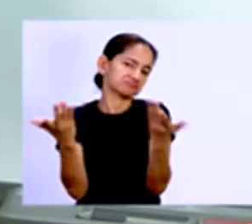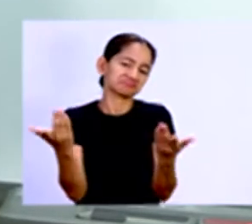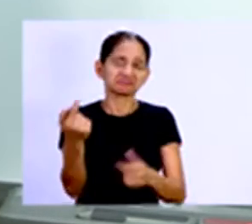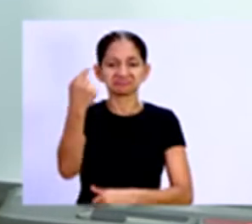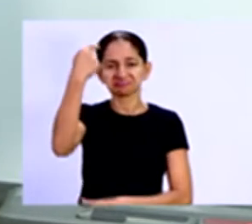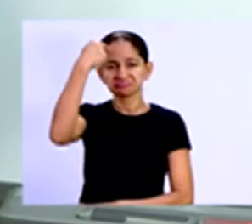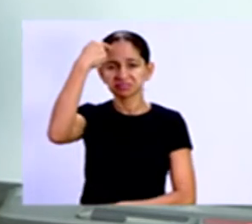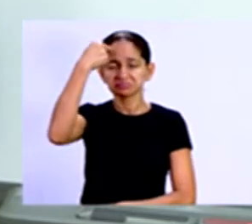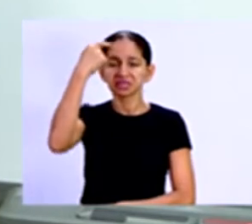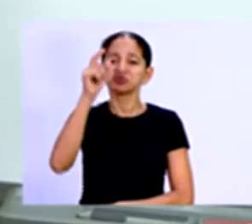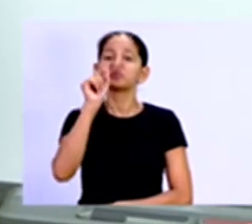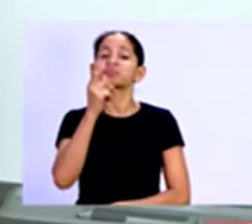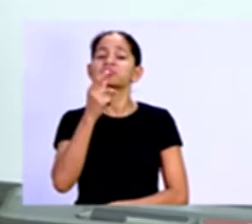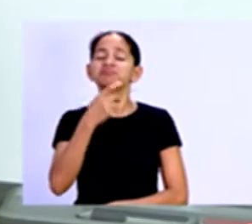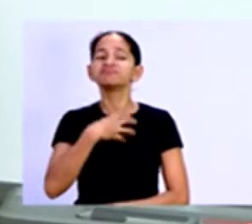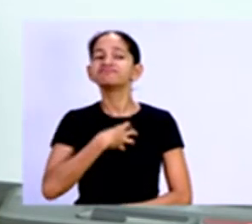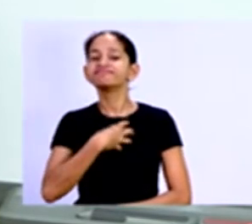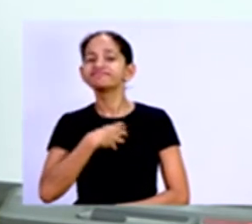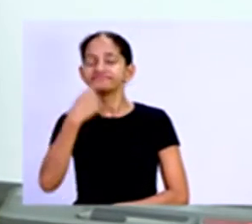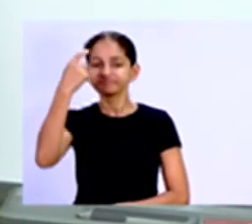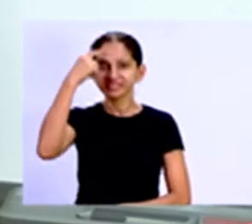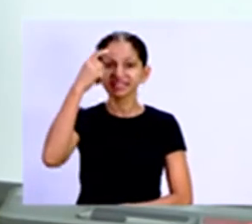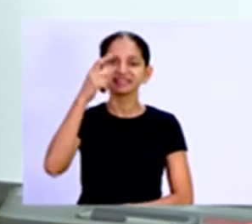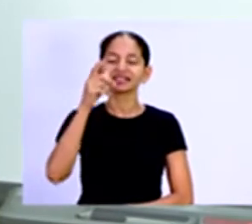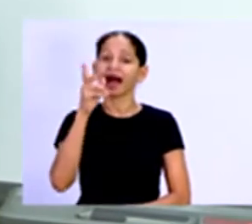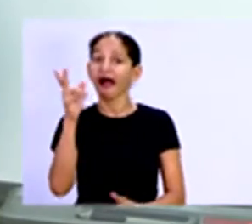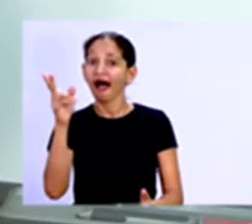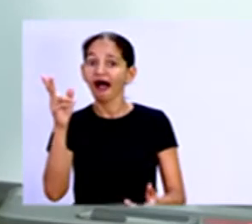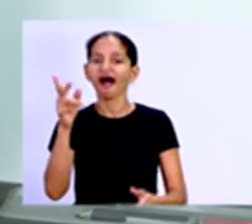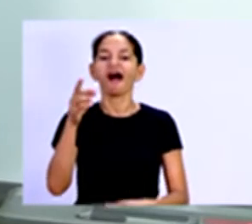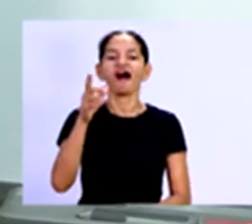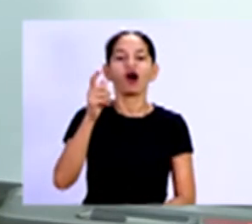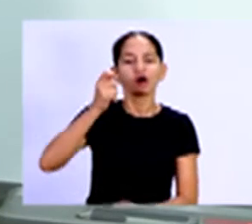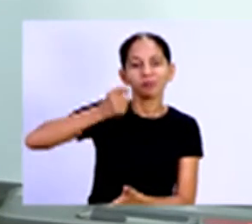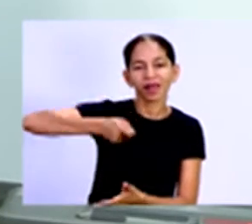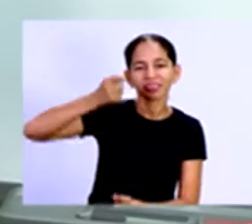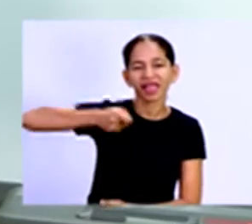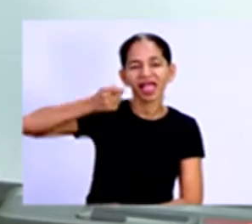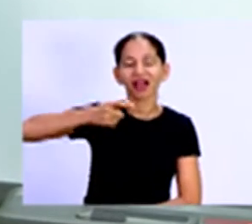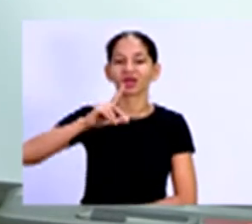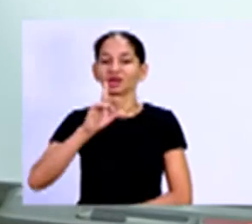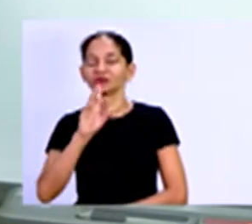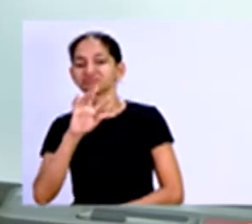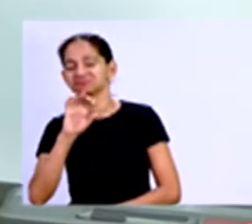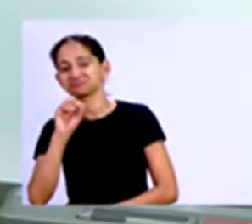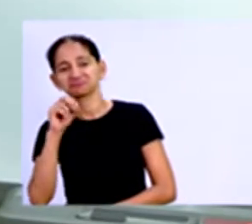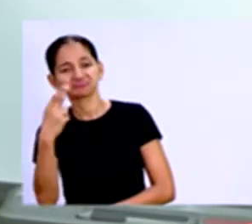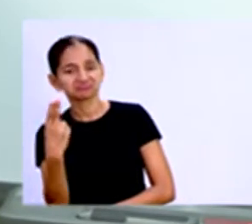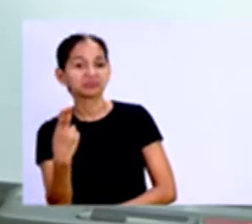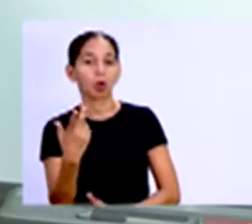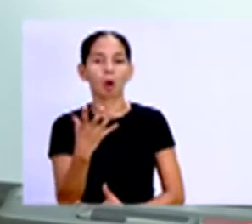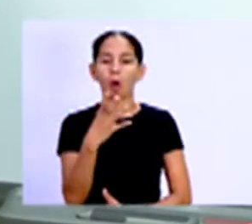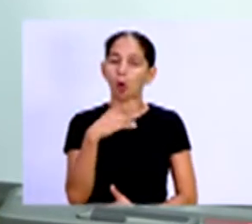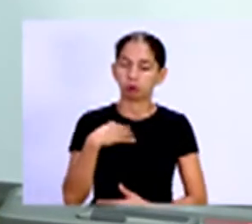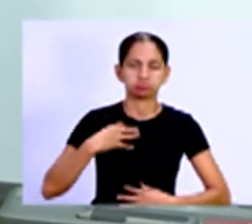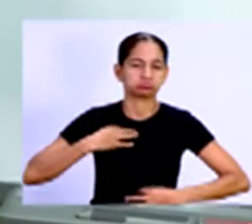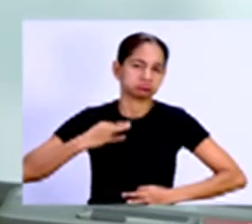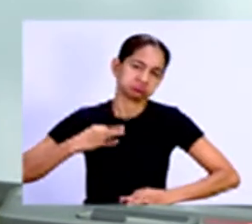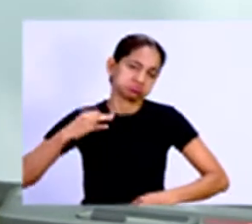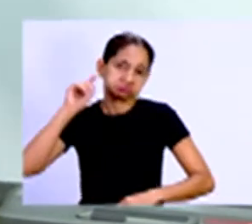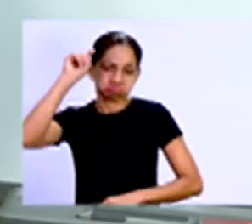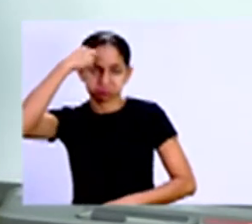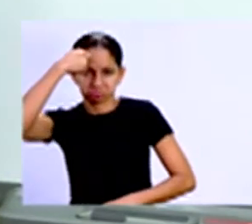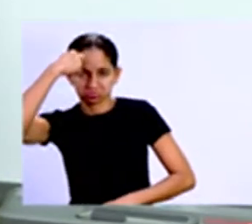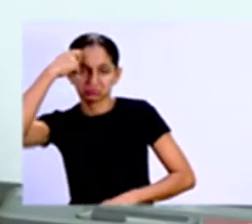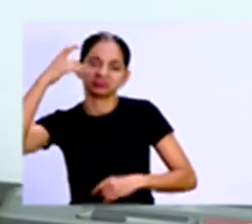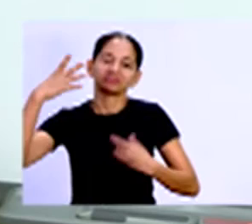sua cabeça ou aquele martelinho que ele vai decidir uma ação, um senhor sisudo com terno preto ou com